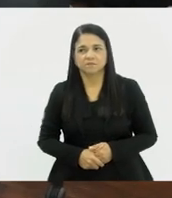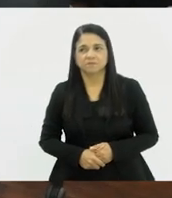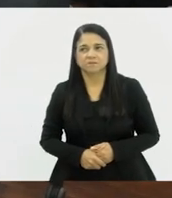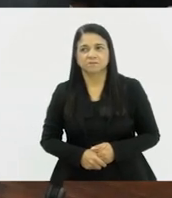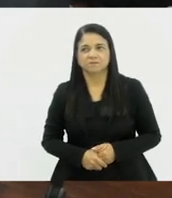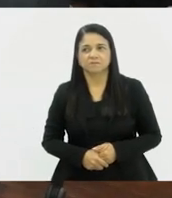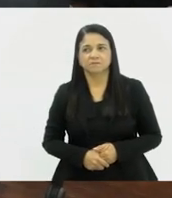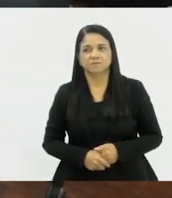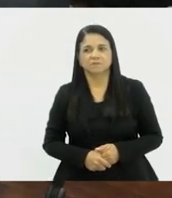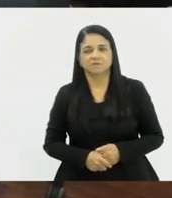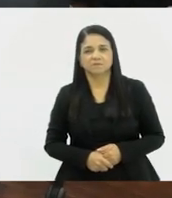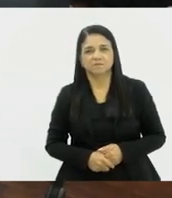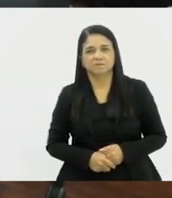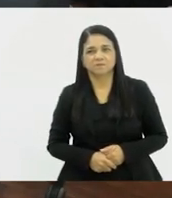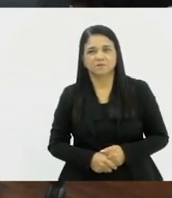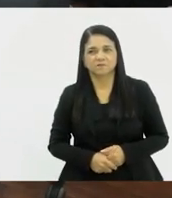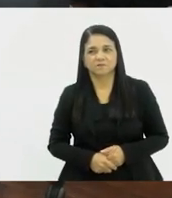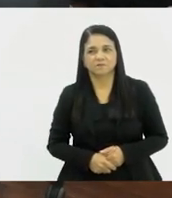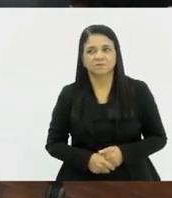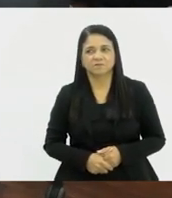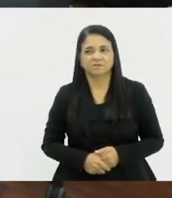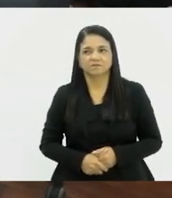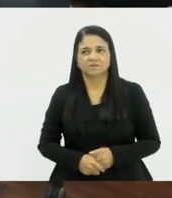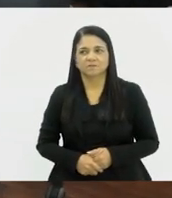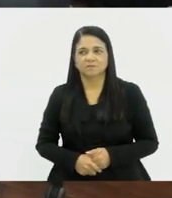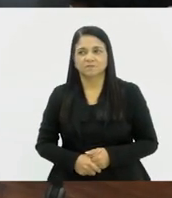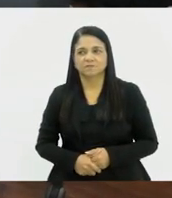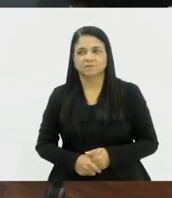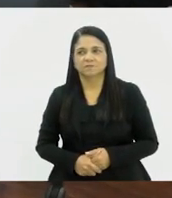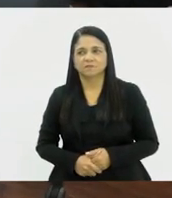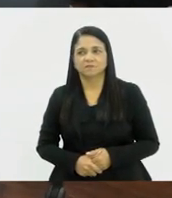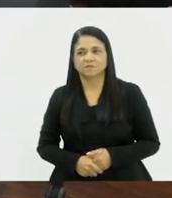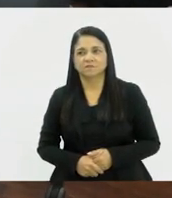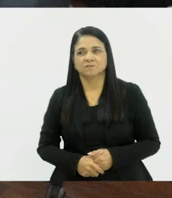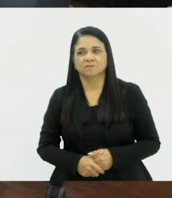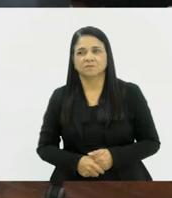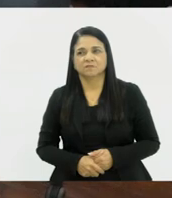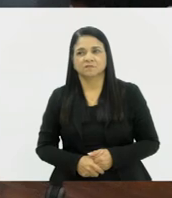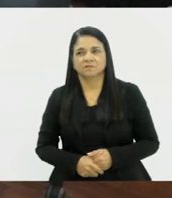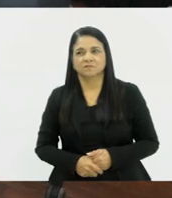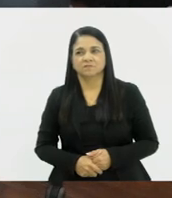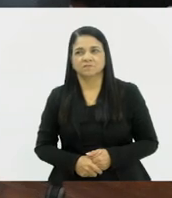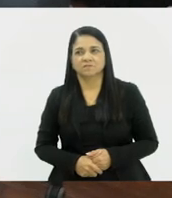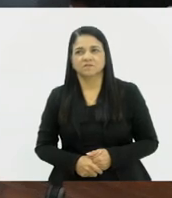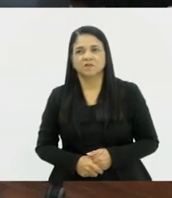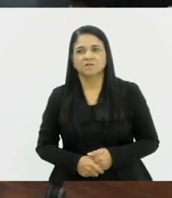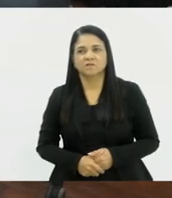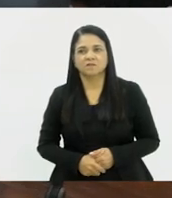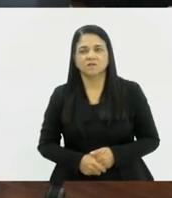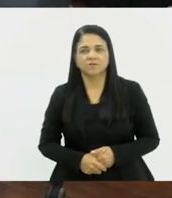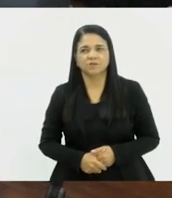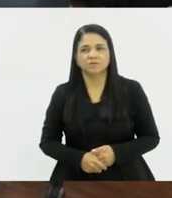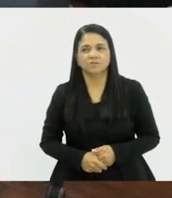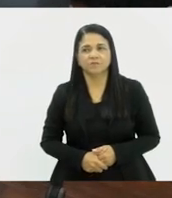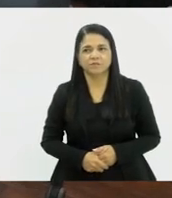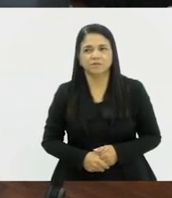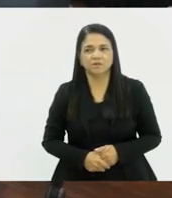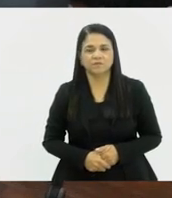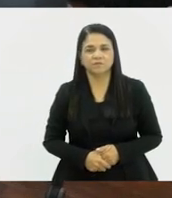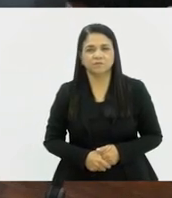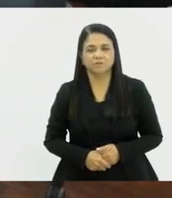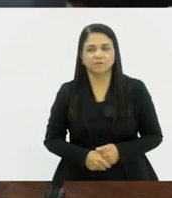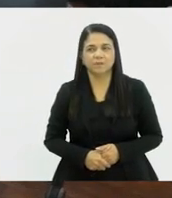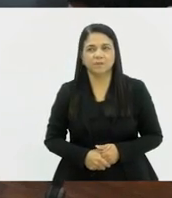né já me apresentei que aconteceu com deu uma piscada na luz que a mesa de Tá